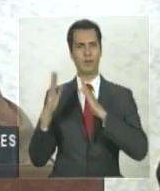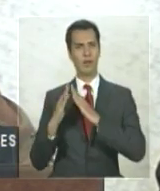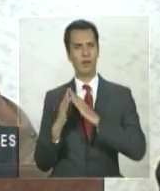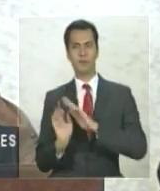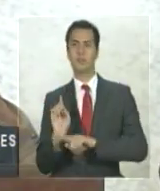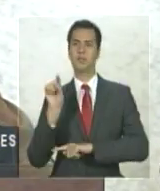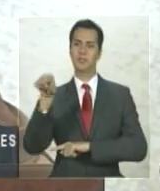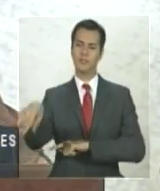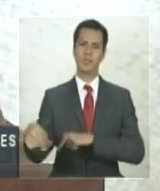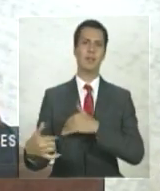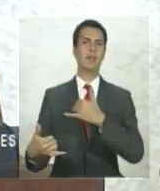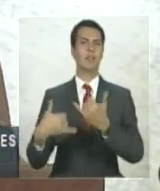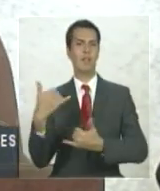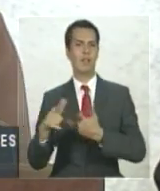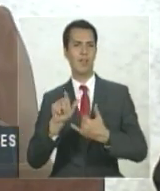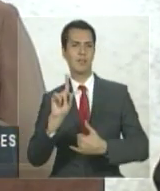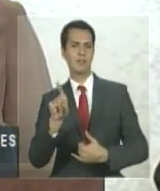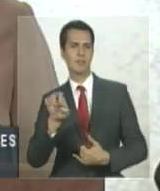sua atividade